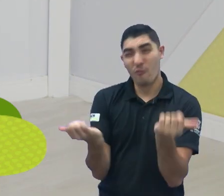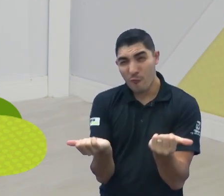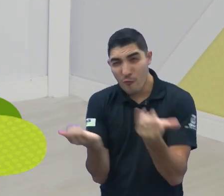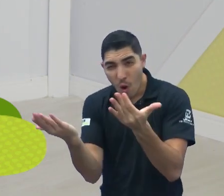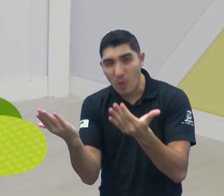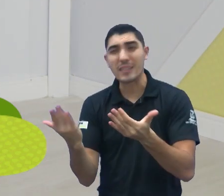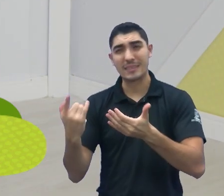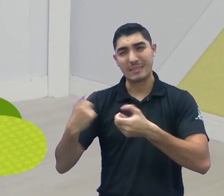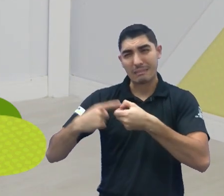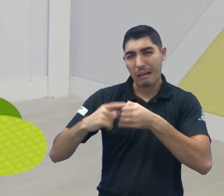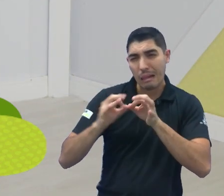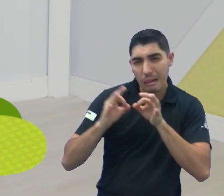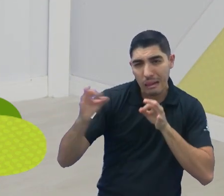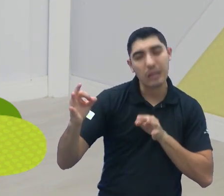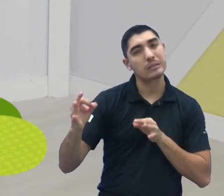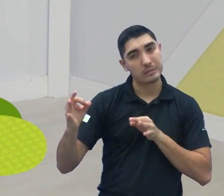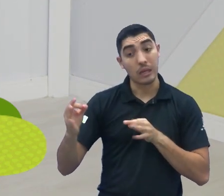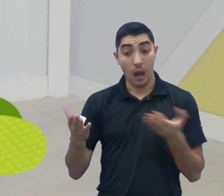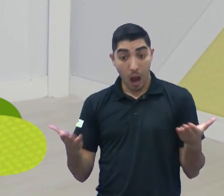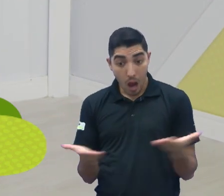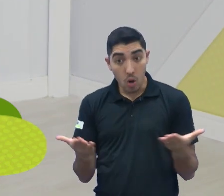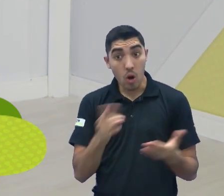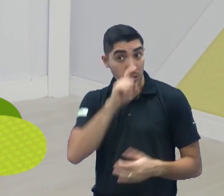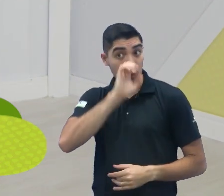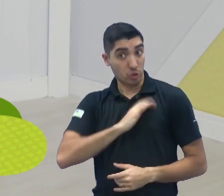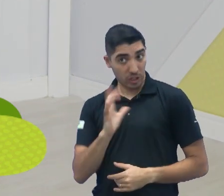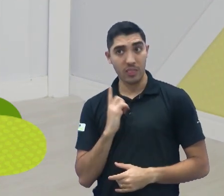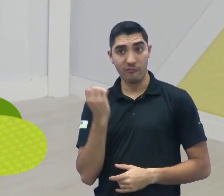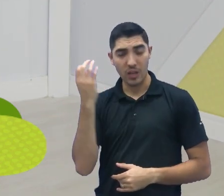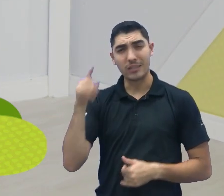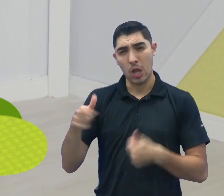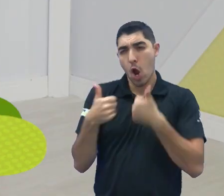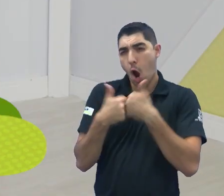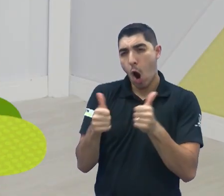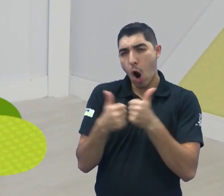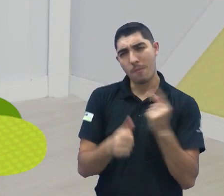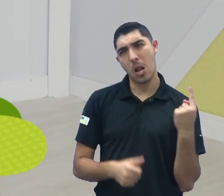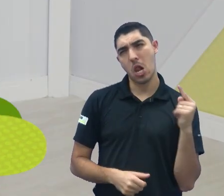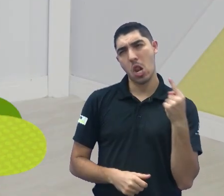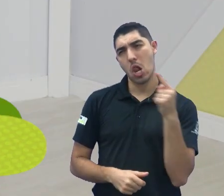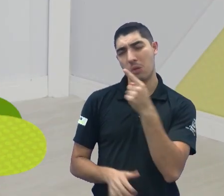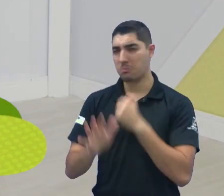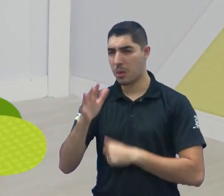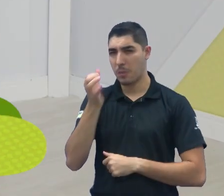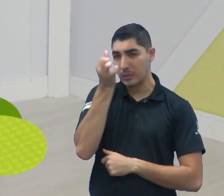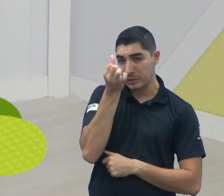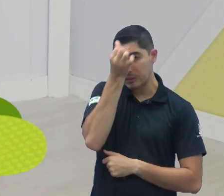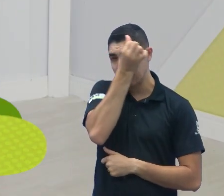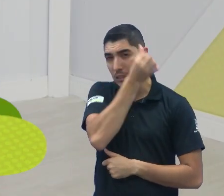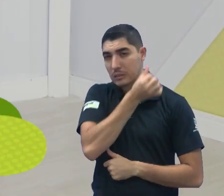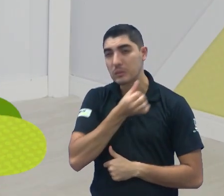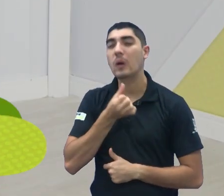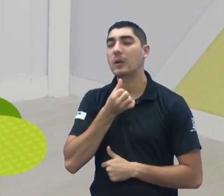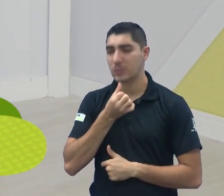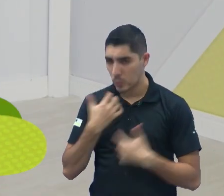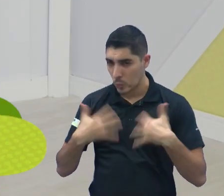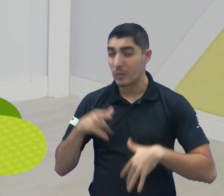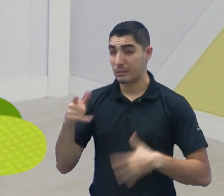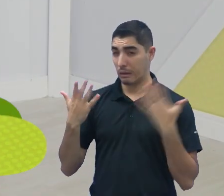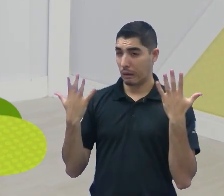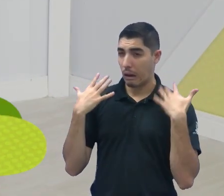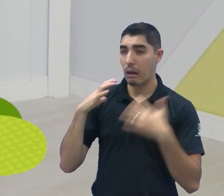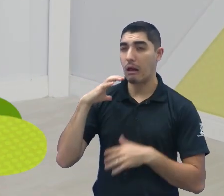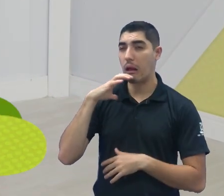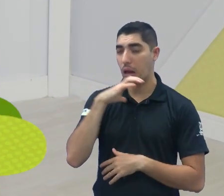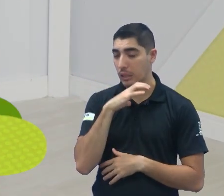São José já está viajando neste momento, é uma viagem de ônibus, pelo menos umas 6 horas de viagem, muito calor, jogo 10 horas da manhã, muda a